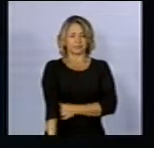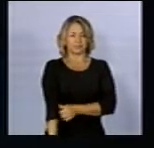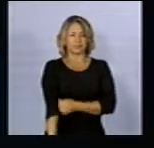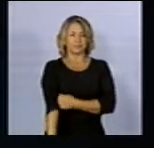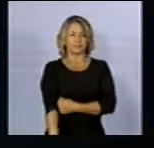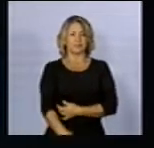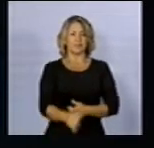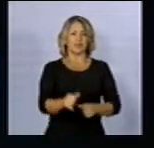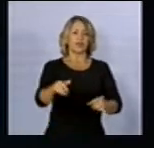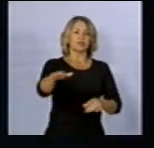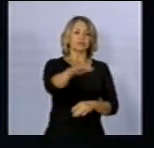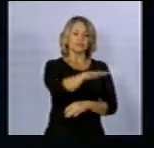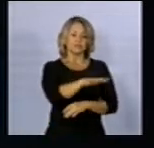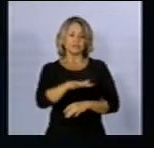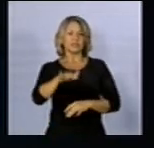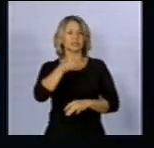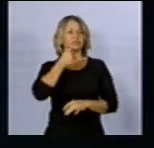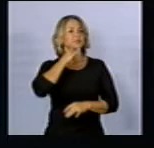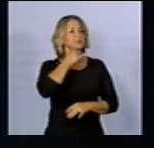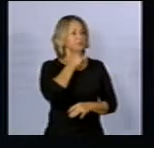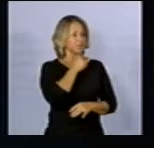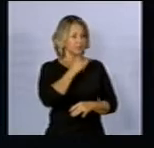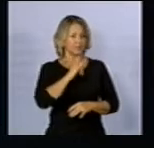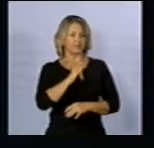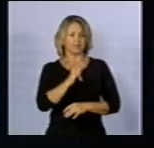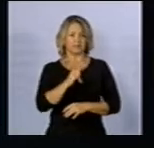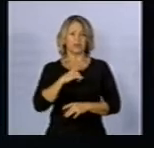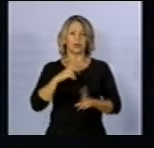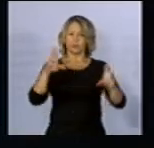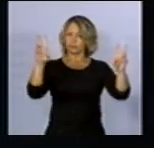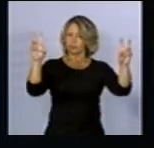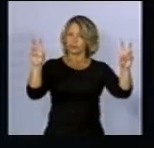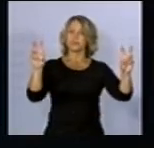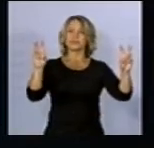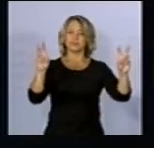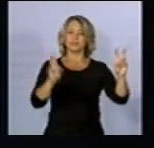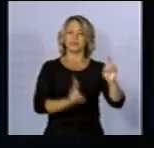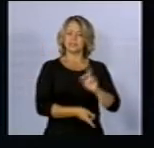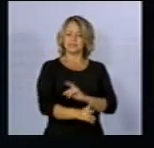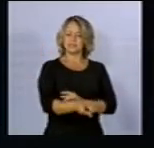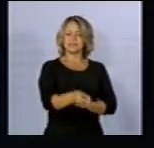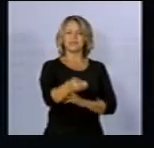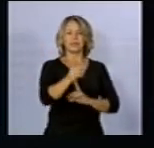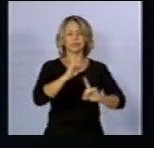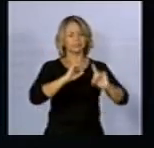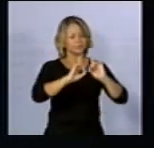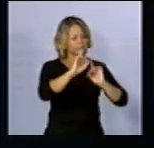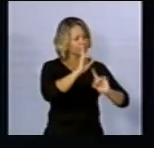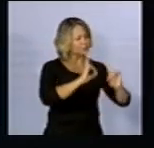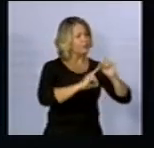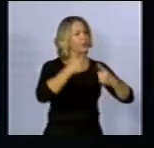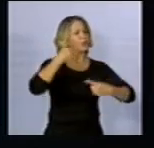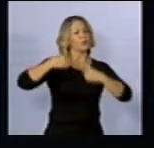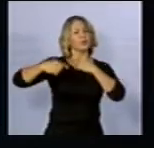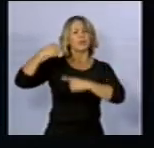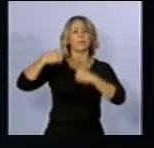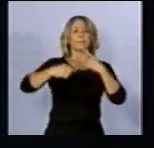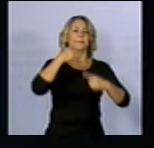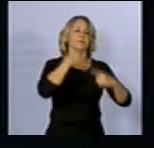aos campos magnéticos, esse é um tema que vem sendo objeto, né, de muito debate